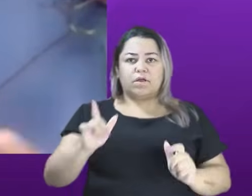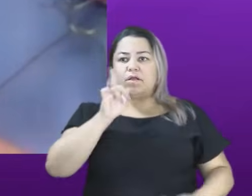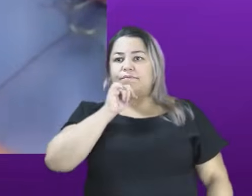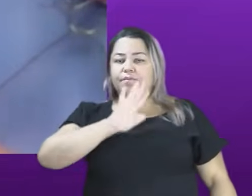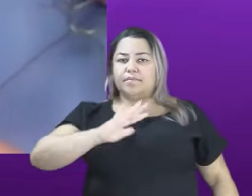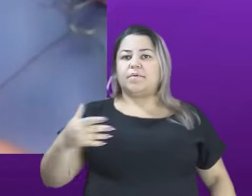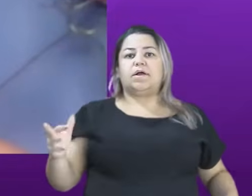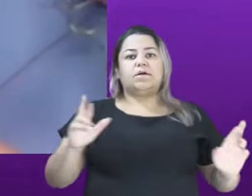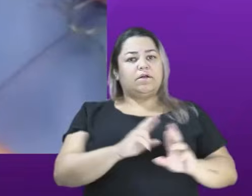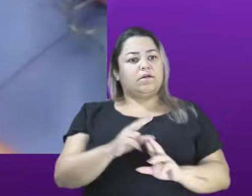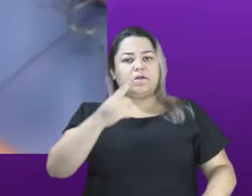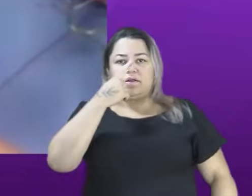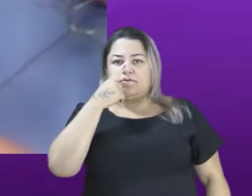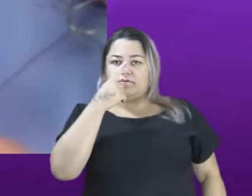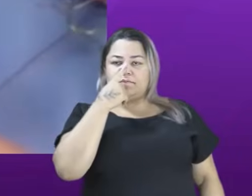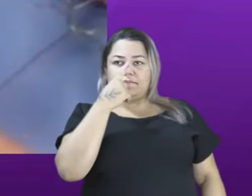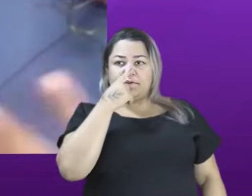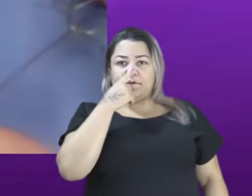né, essa relação muito íntima,